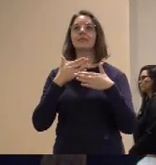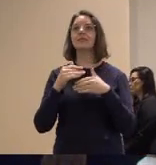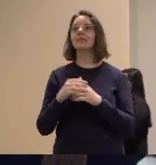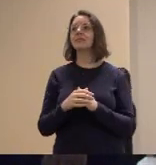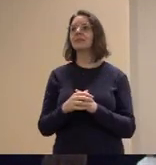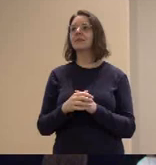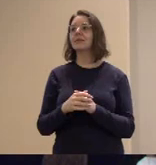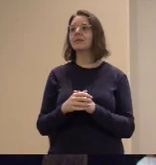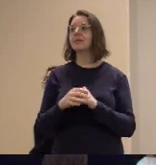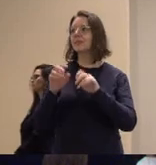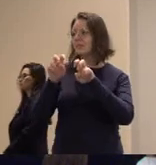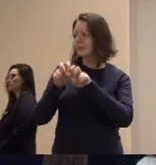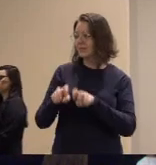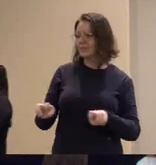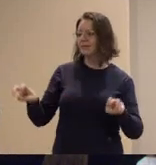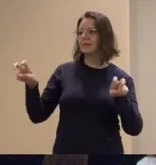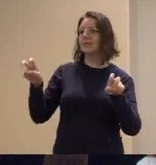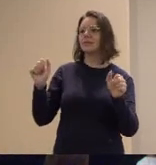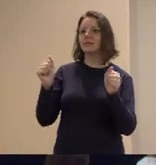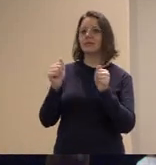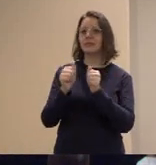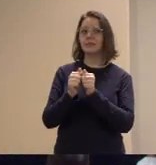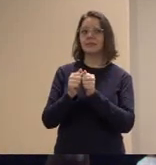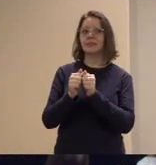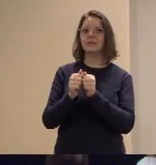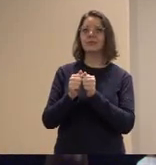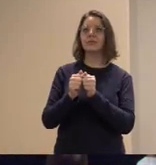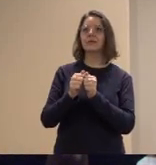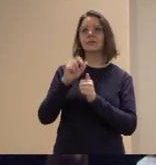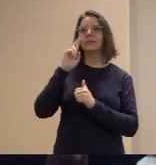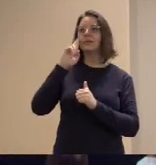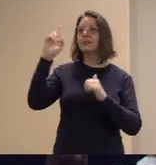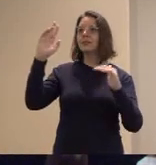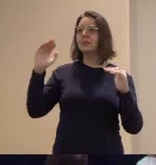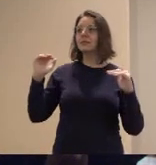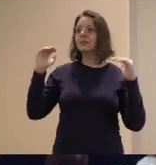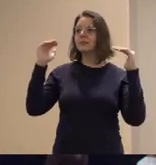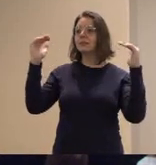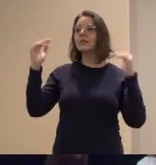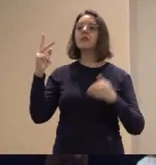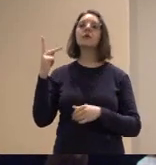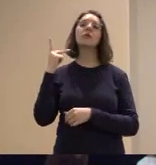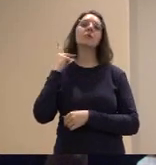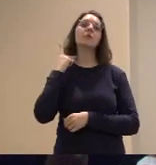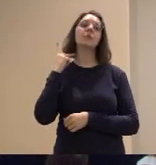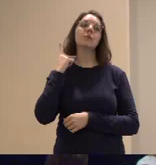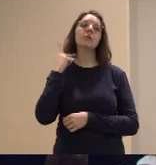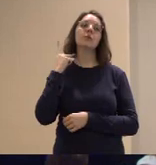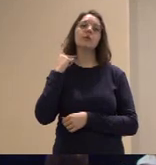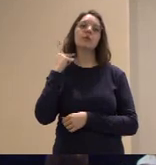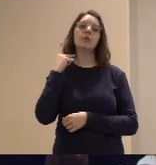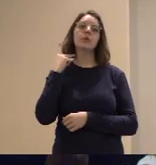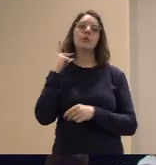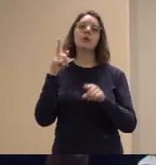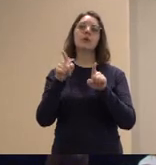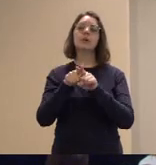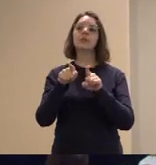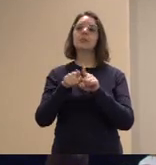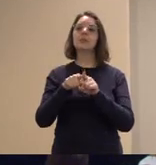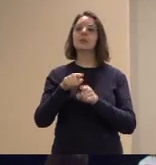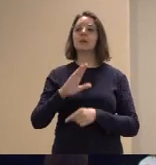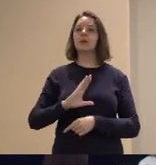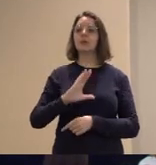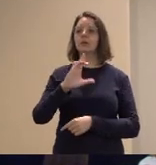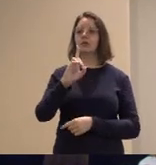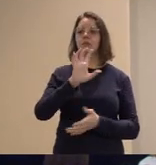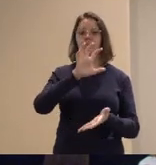cerimonial de abertura, junto às autoridades, excelentíssimo senhor promotor de justiça e coordenador do Centro de